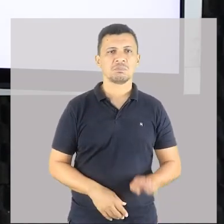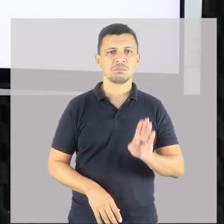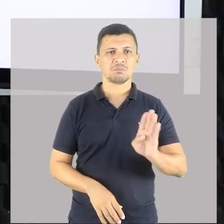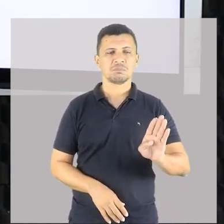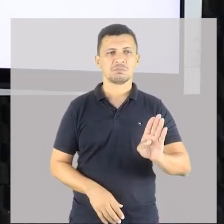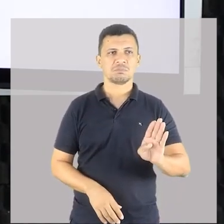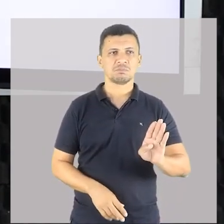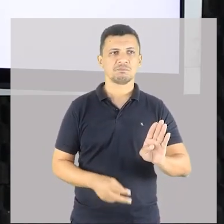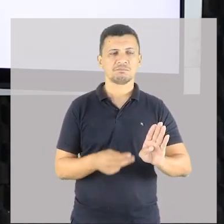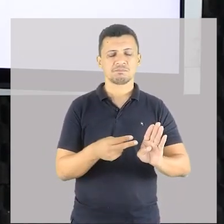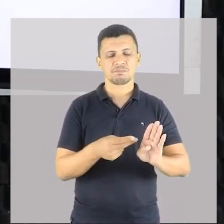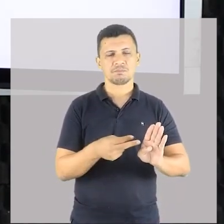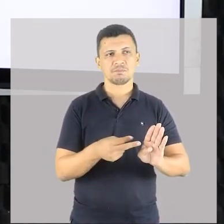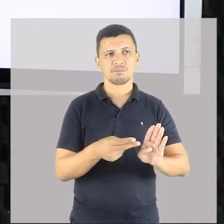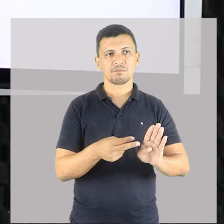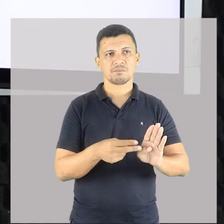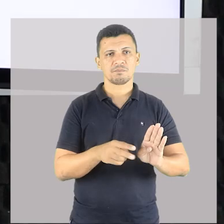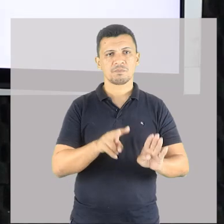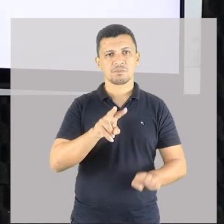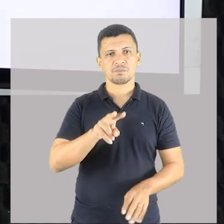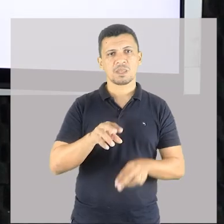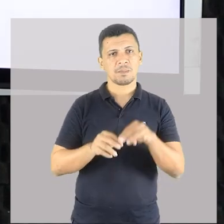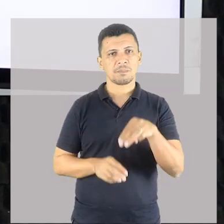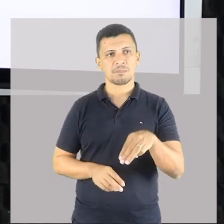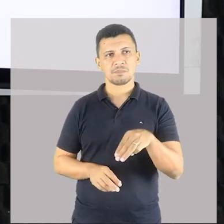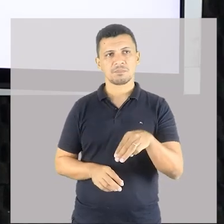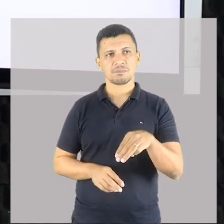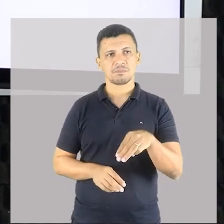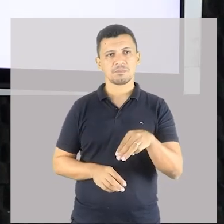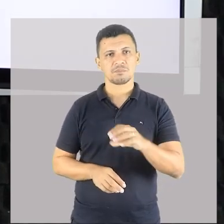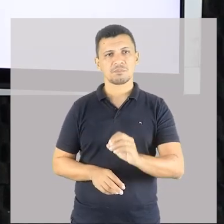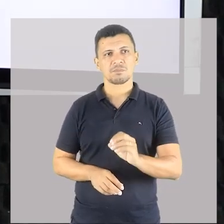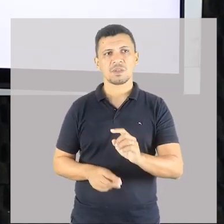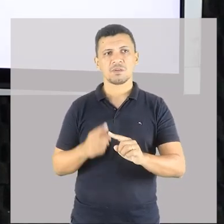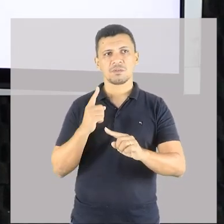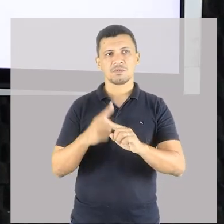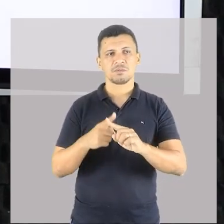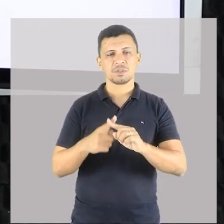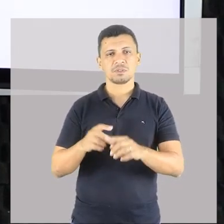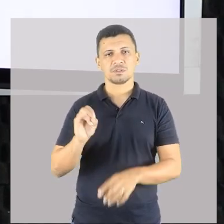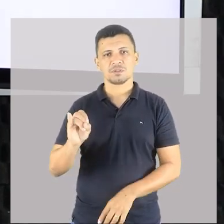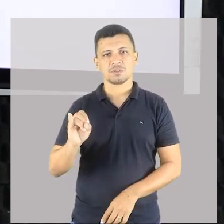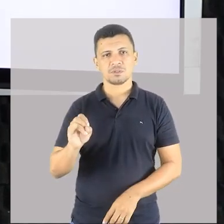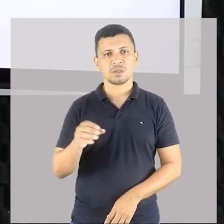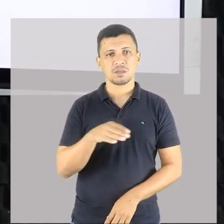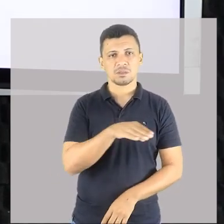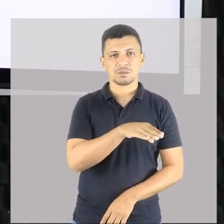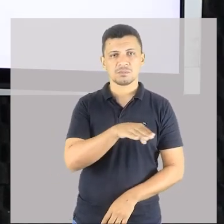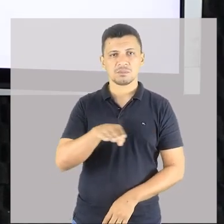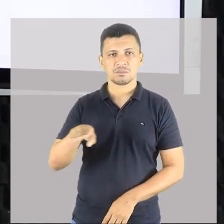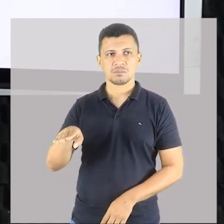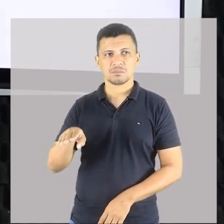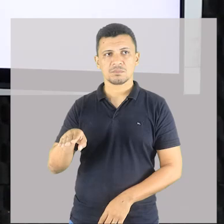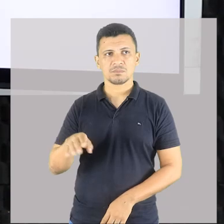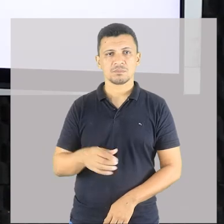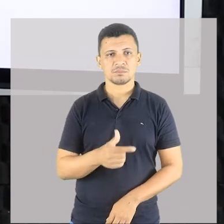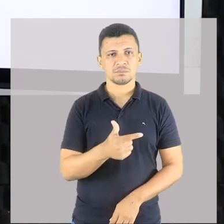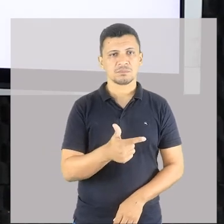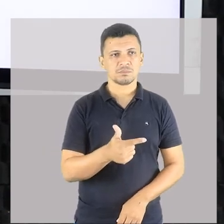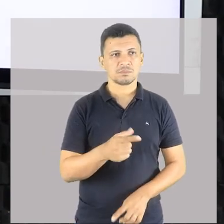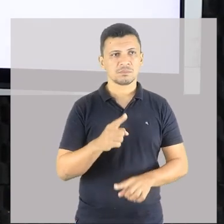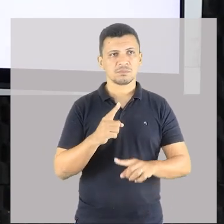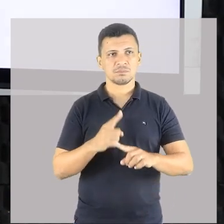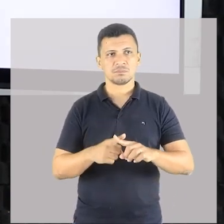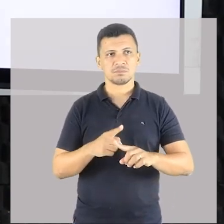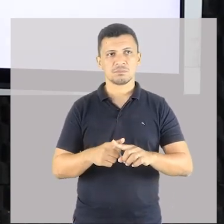em uma espira circular é μ0 vezes I dividido por 2